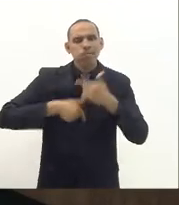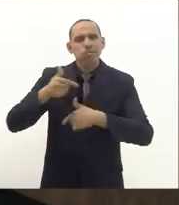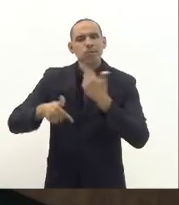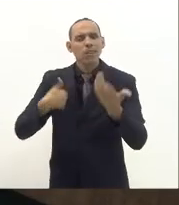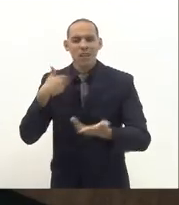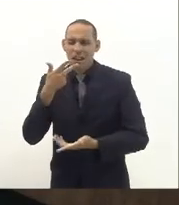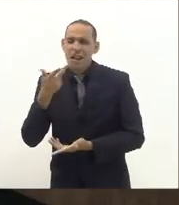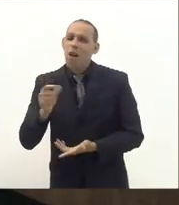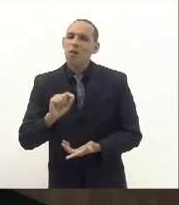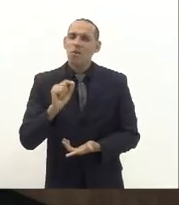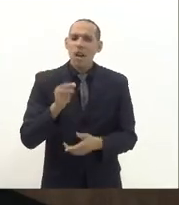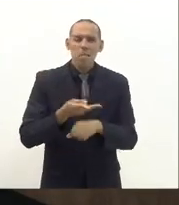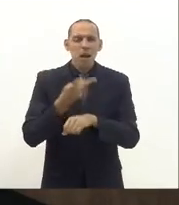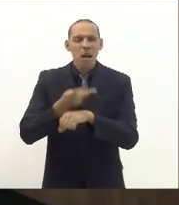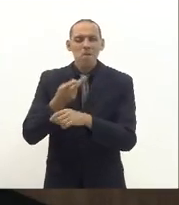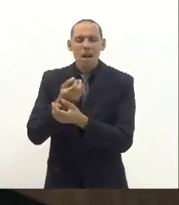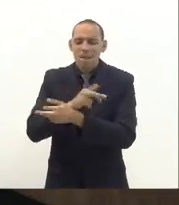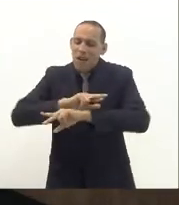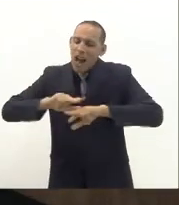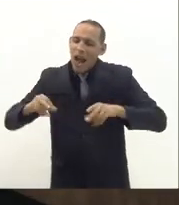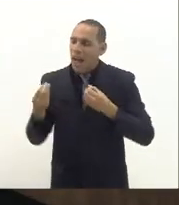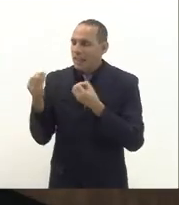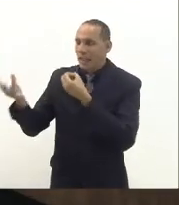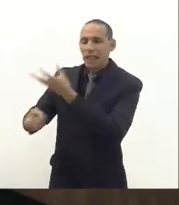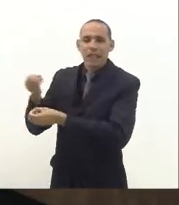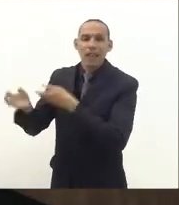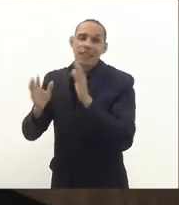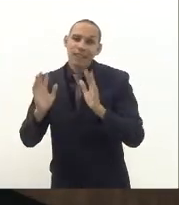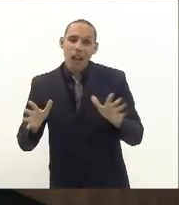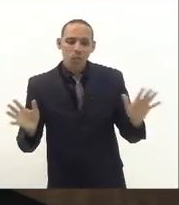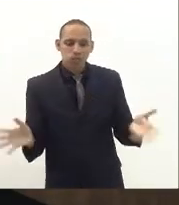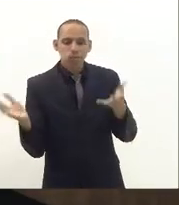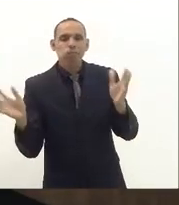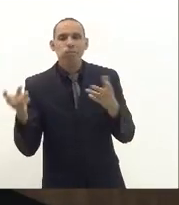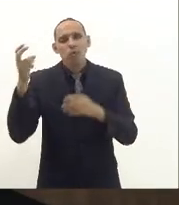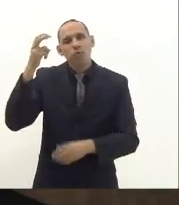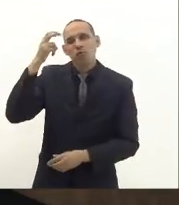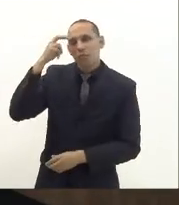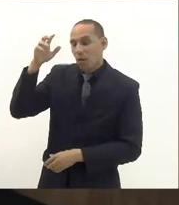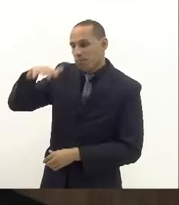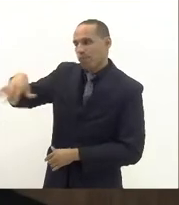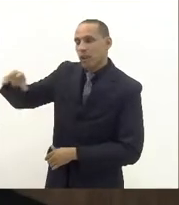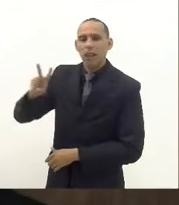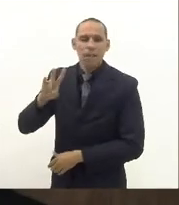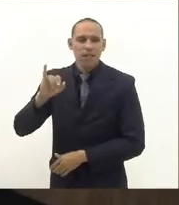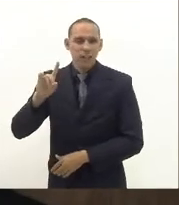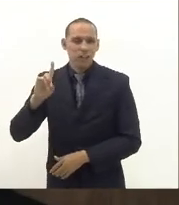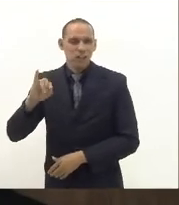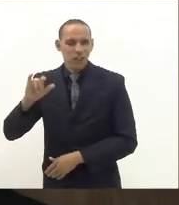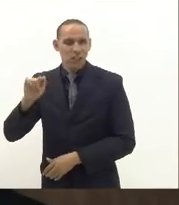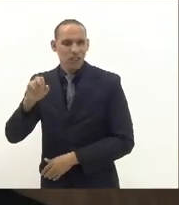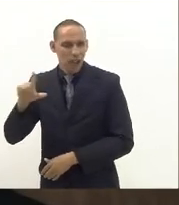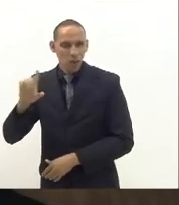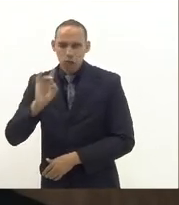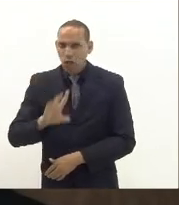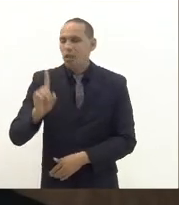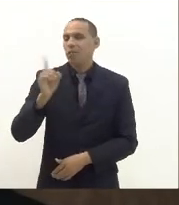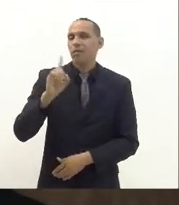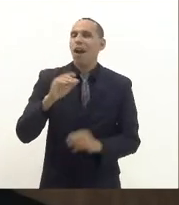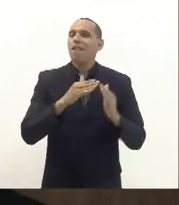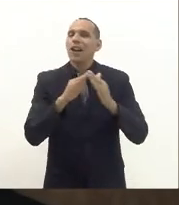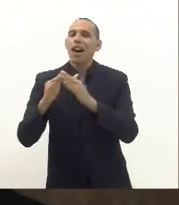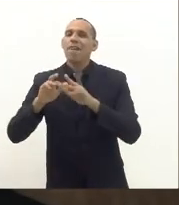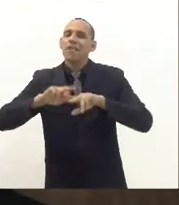falei aqui Eu recebeu inúmeras premiações e que fomenta a cultura não só no território do Vidigal mas sim diversas